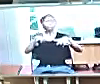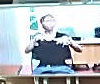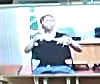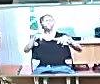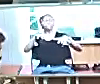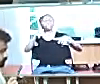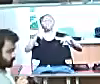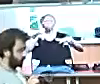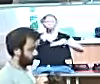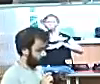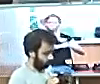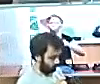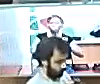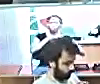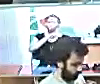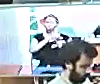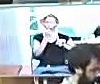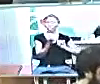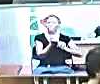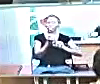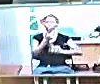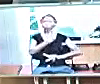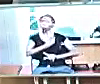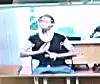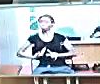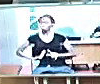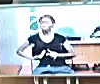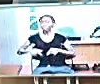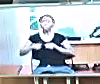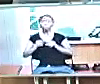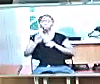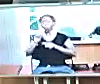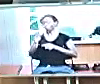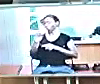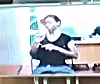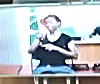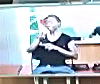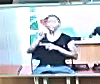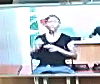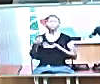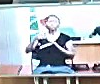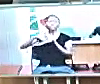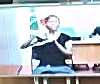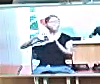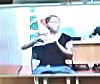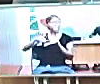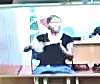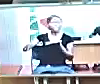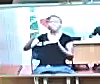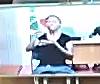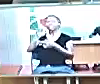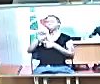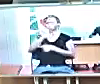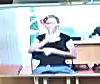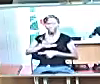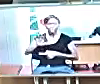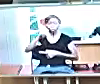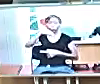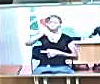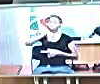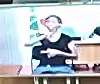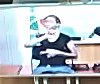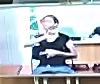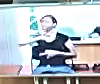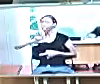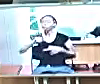do governo né aqui do governo tem o otávio da seplag 1 miguel mas eu vim aqui